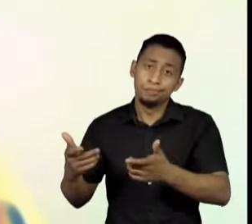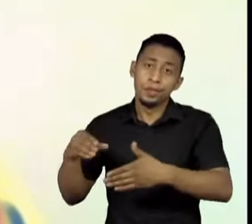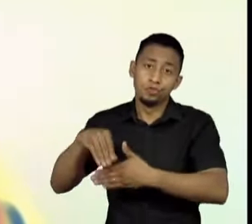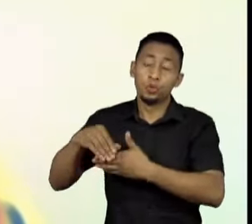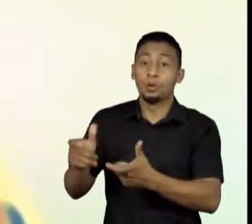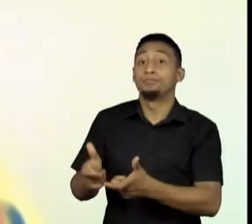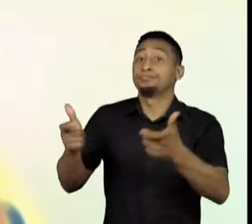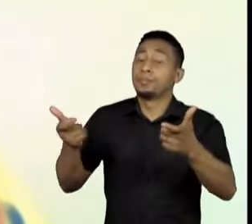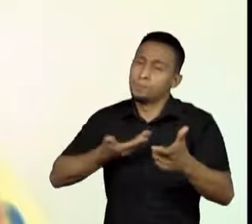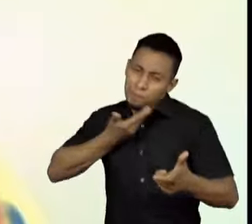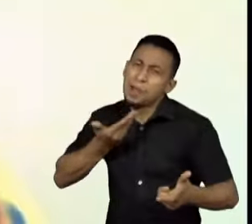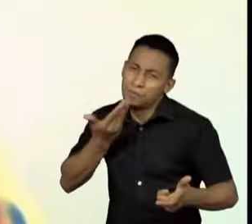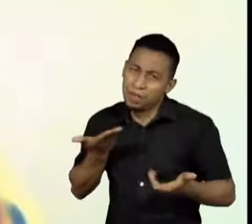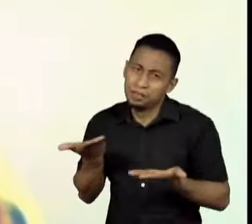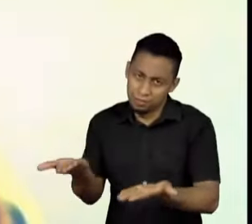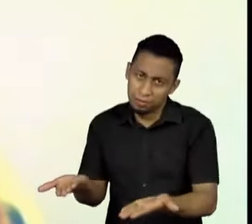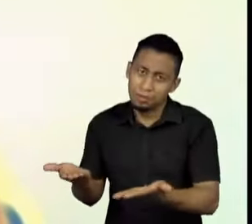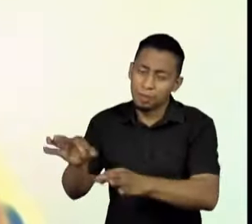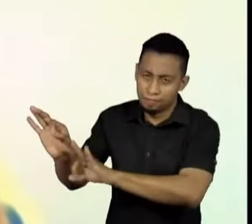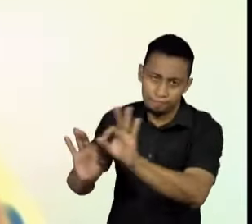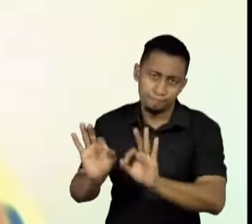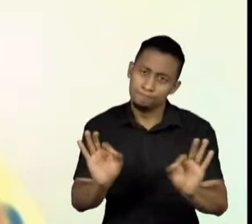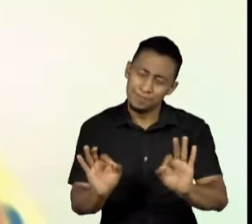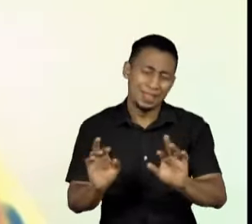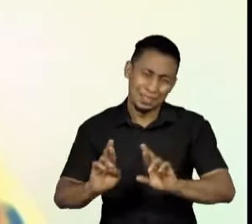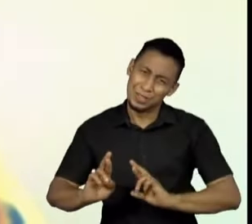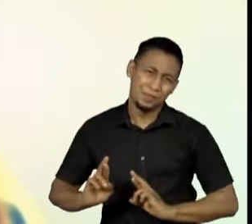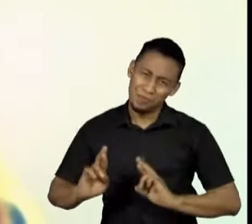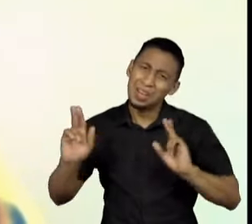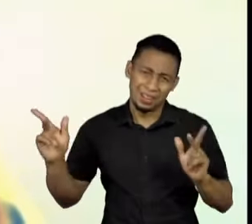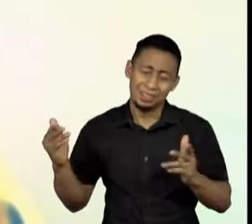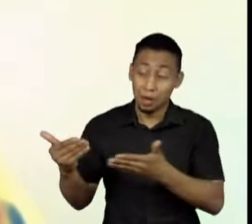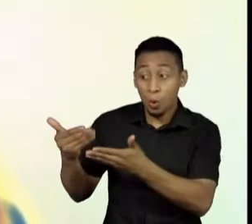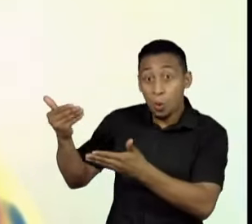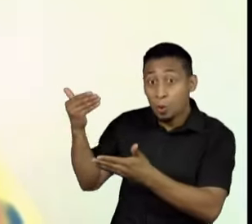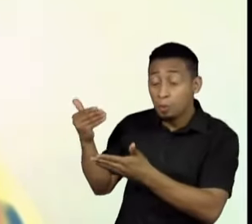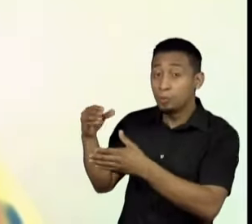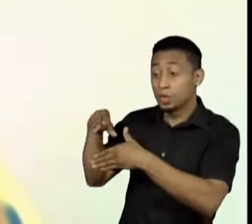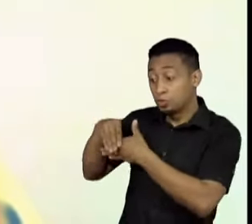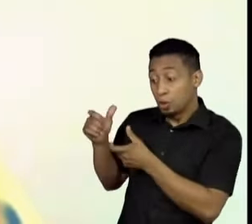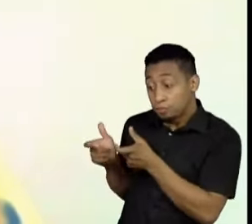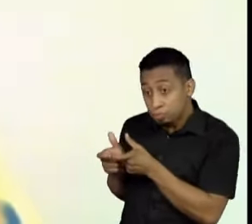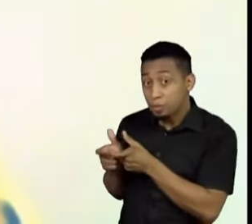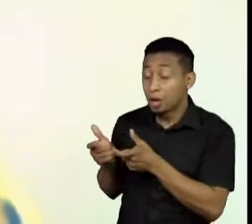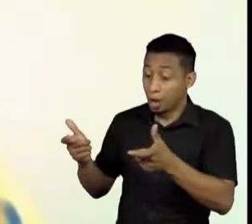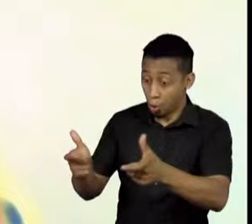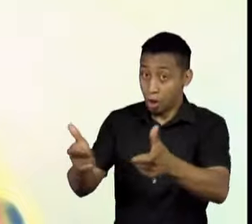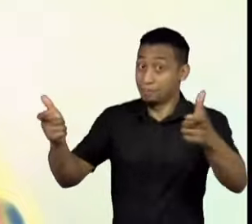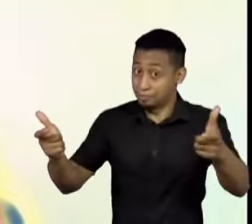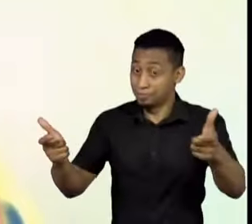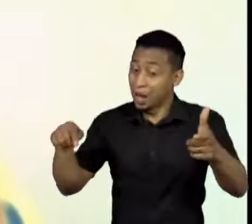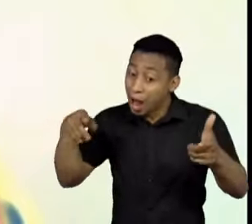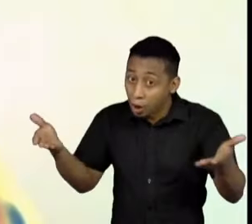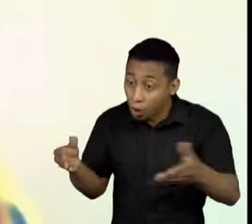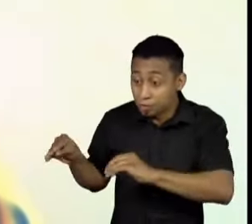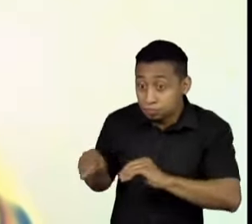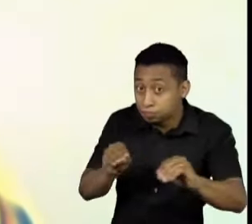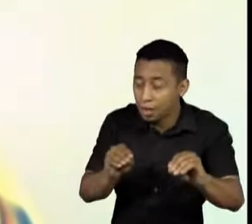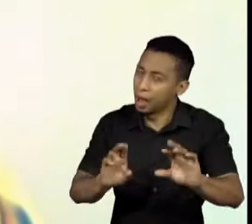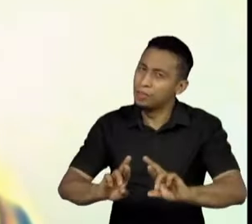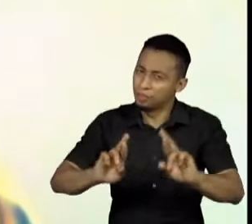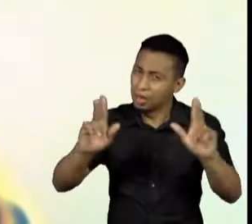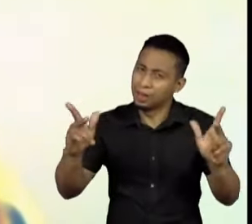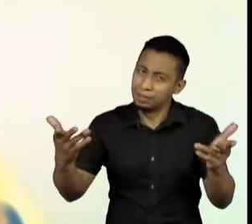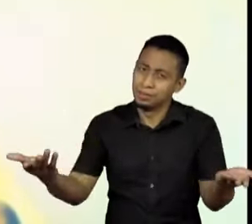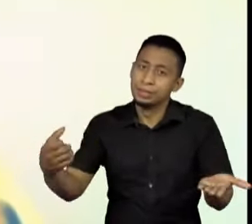Então, há uma diferença, sem sombra de dúvida, há uma diferença na possibilidade de venda de livros,